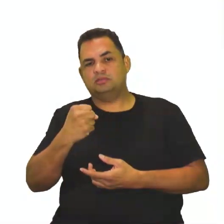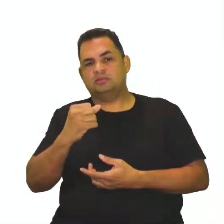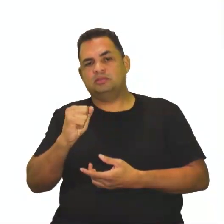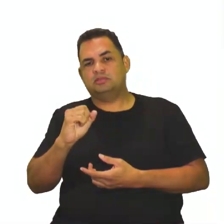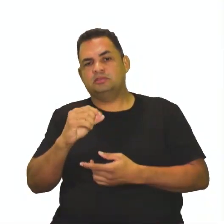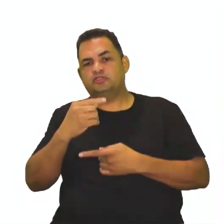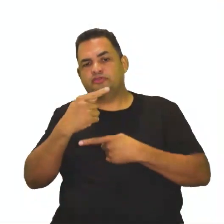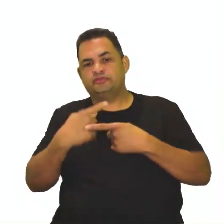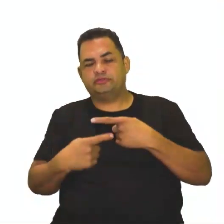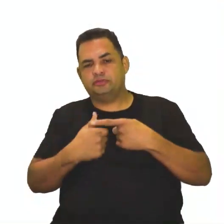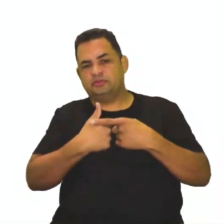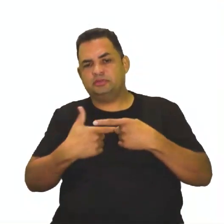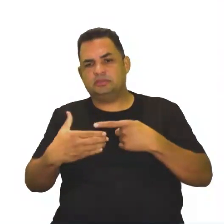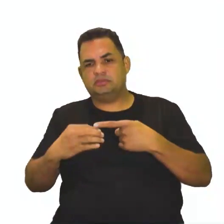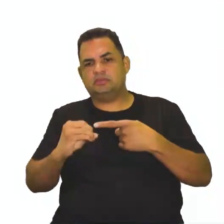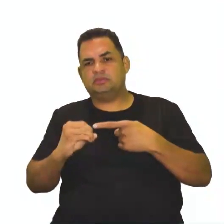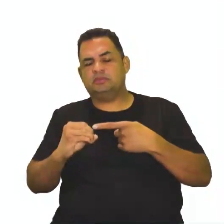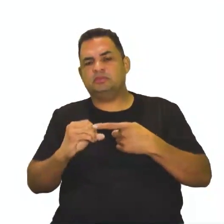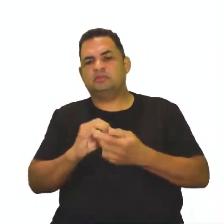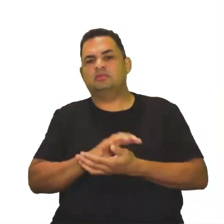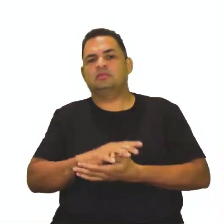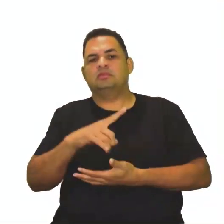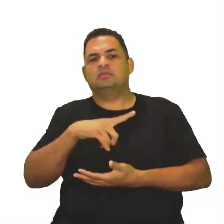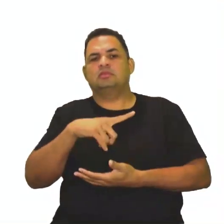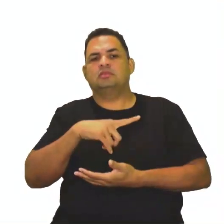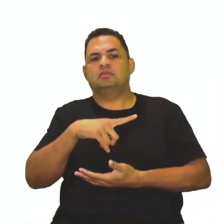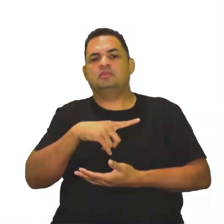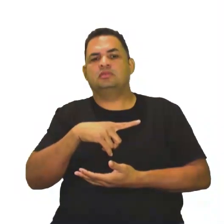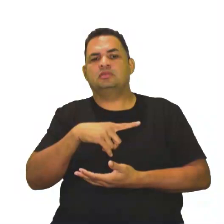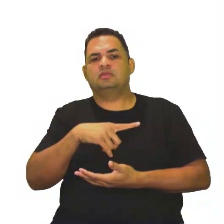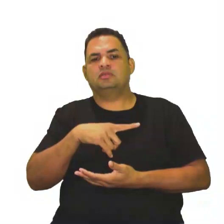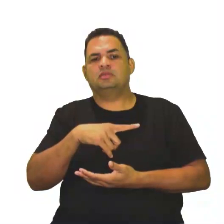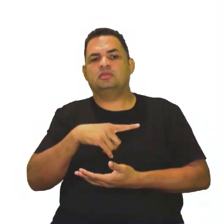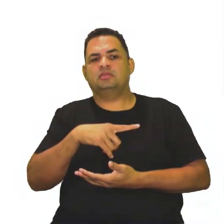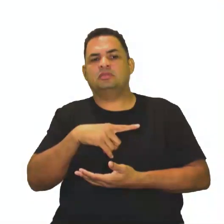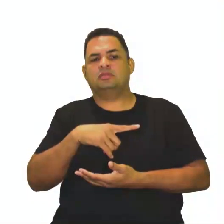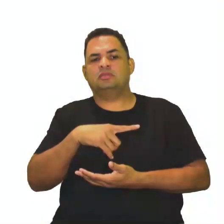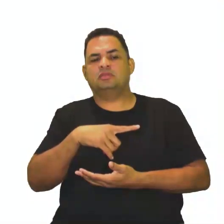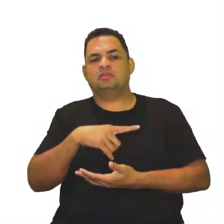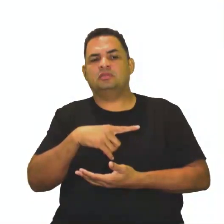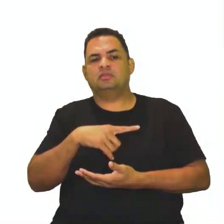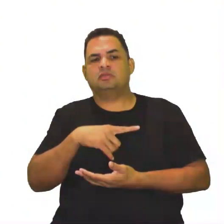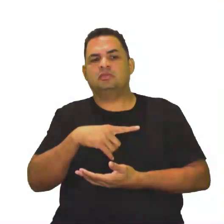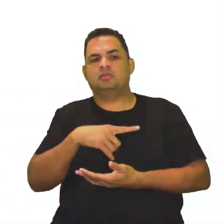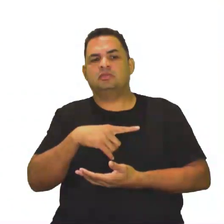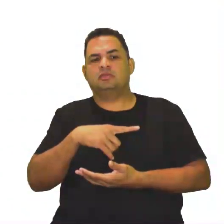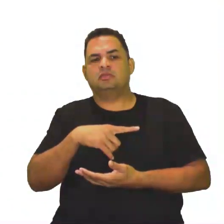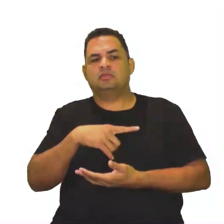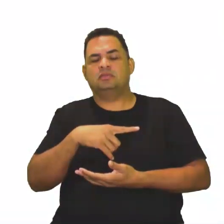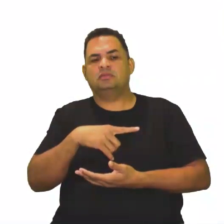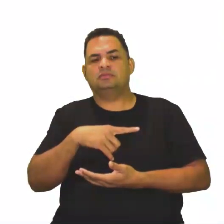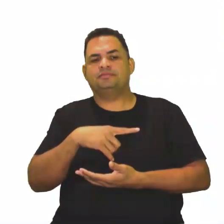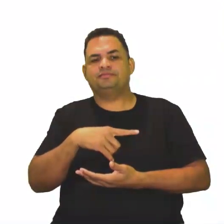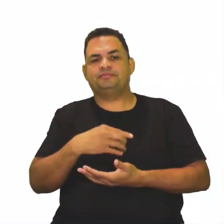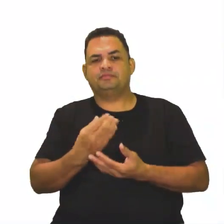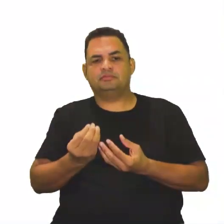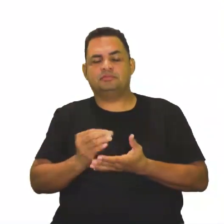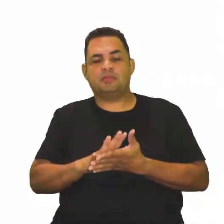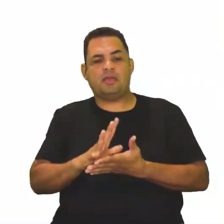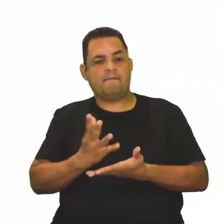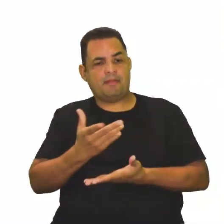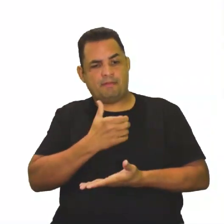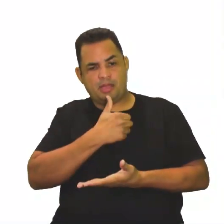120, nós vamos obter aqui, deixa eu apagar aqui, para vocês ficarem com a imagem do slide. Pronto, fica mais bonitinho.